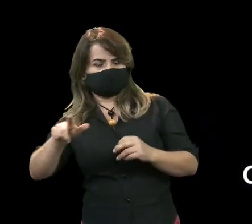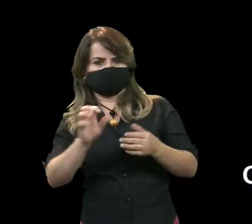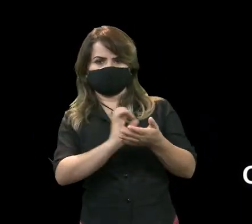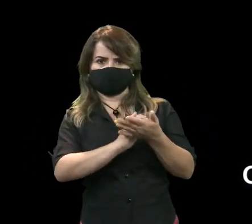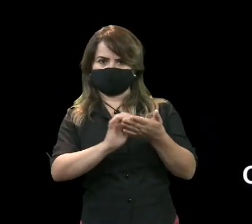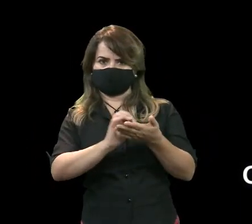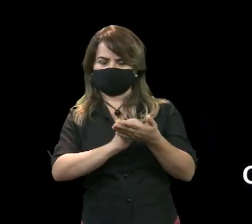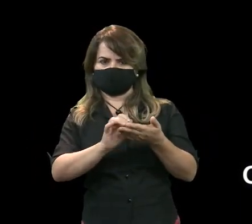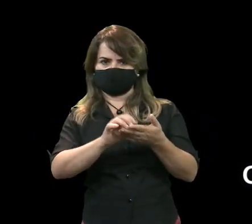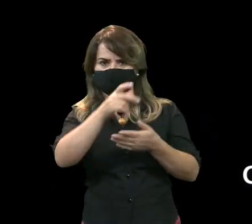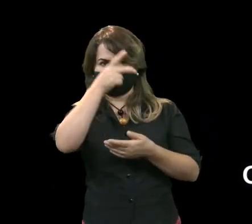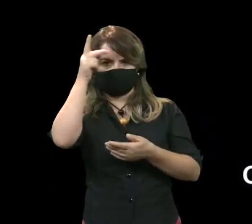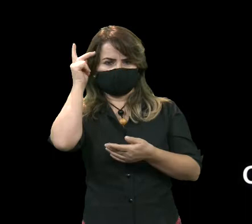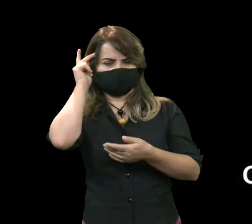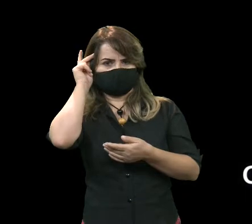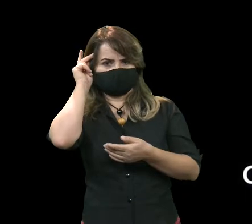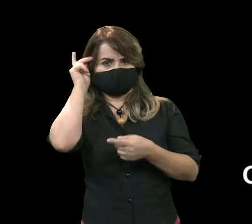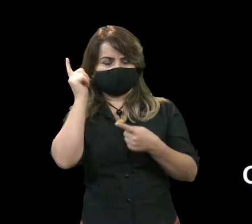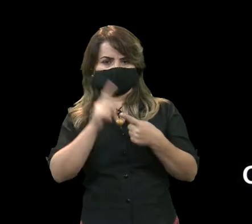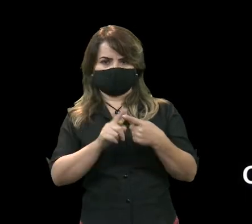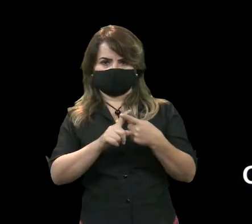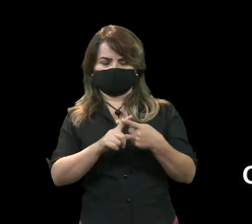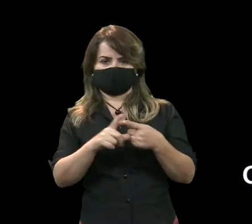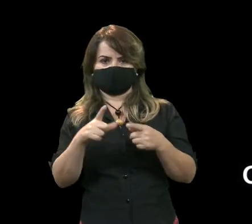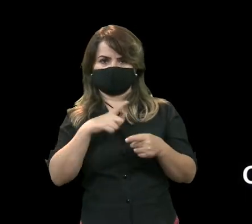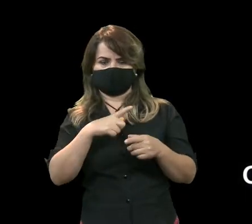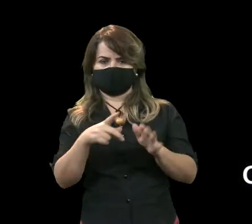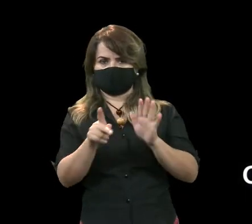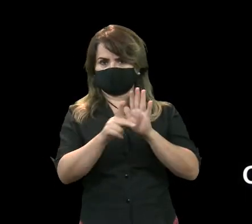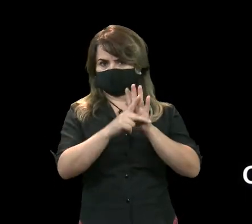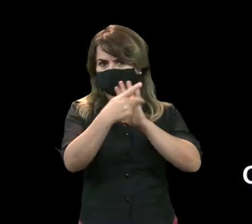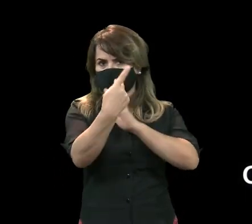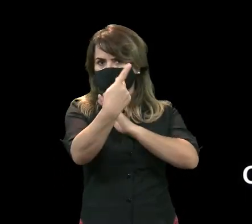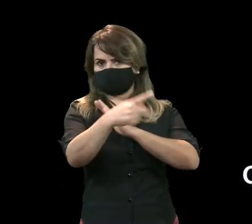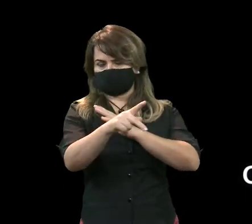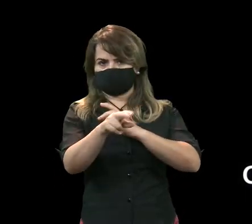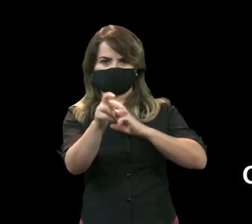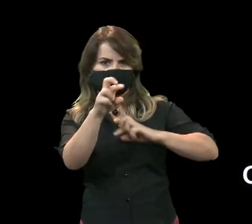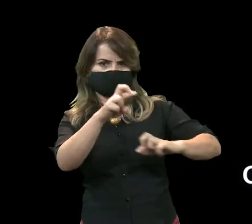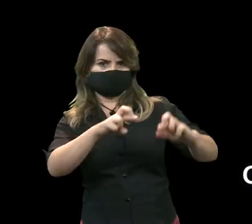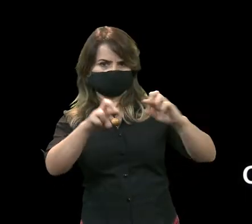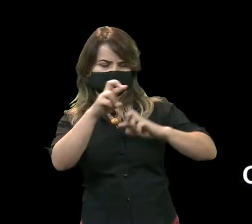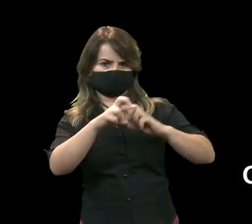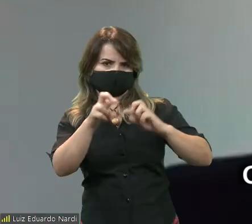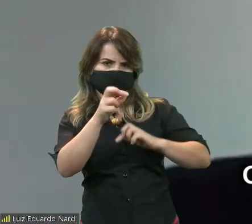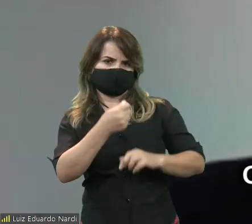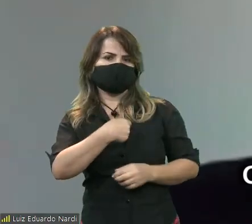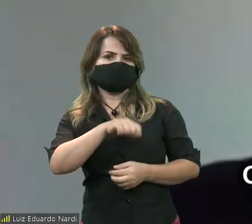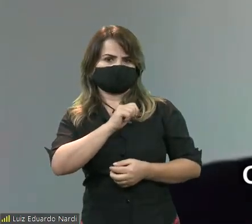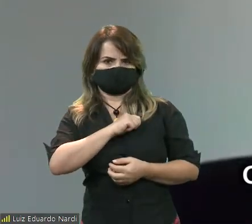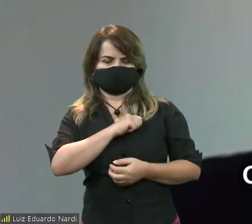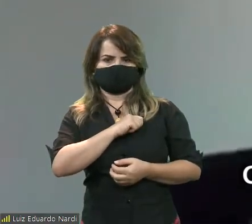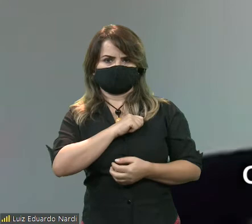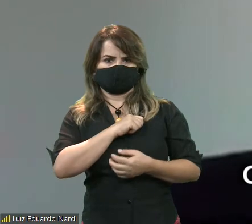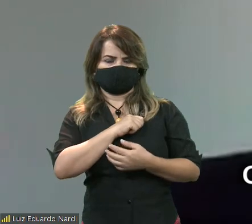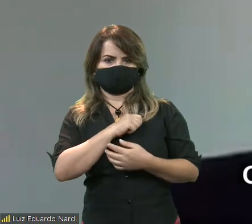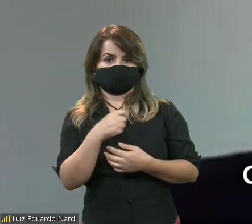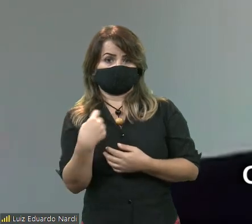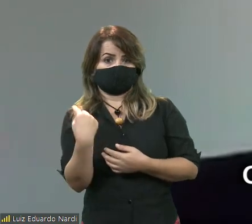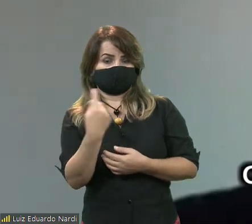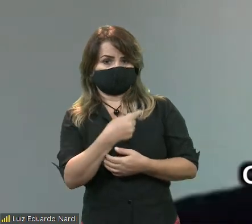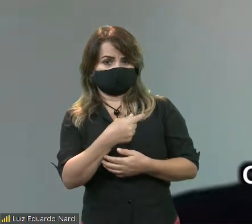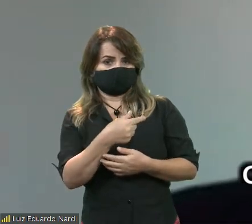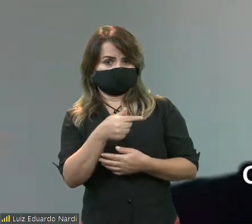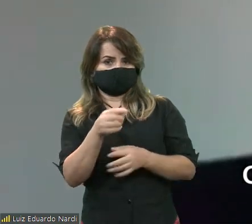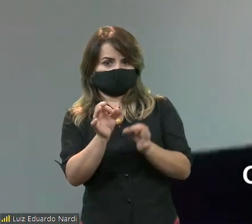a sua própria fiscalização. Nós ficamos com este projeto, vou repetir, desde abril do